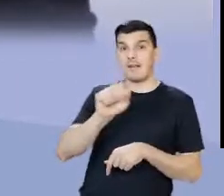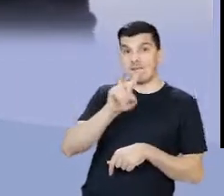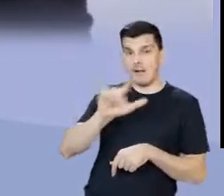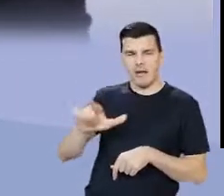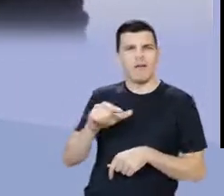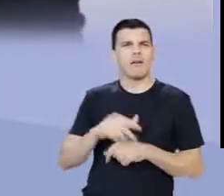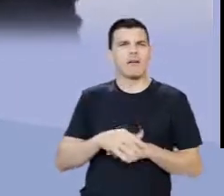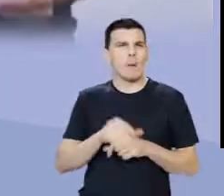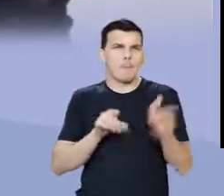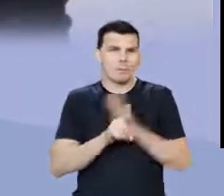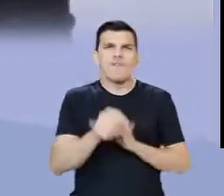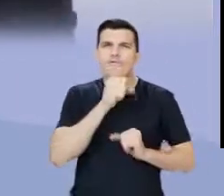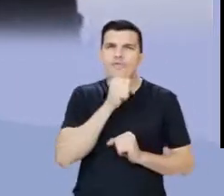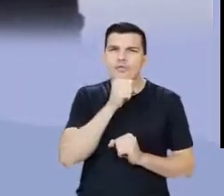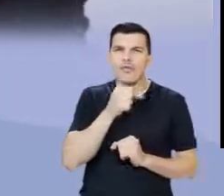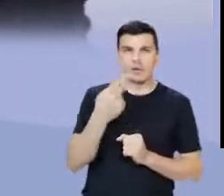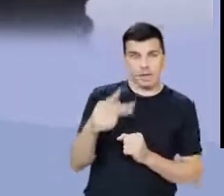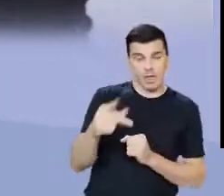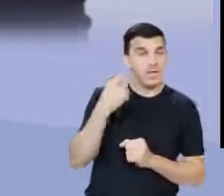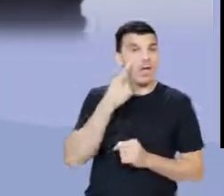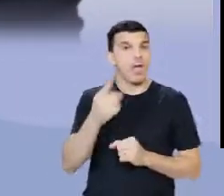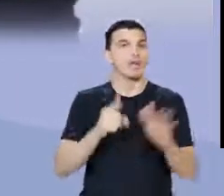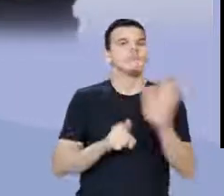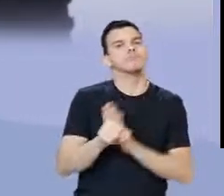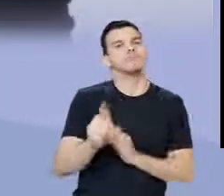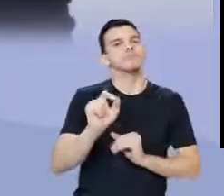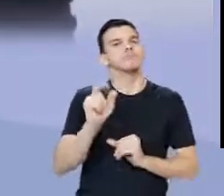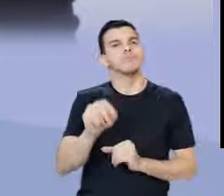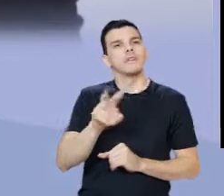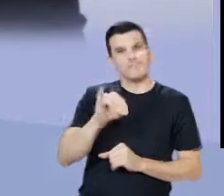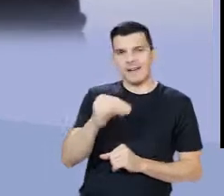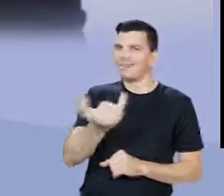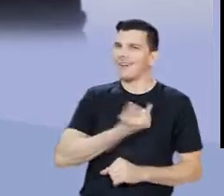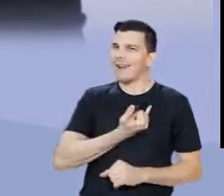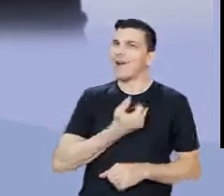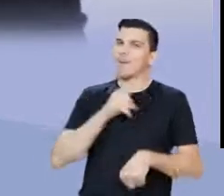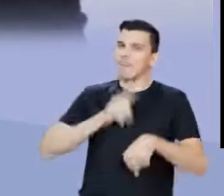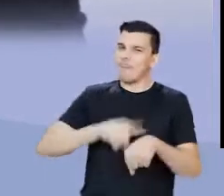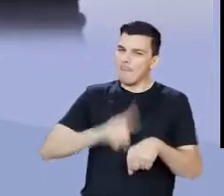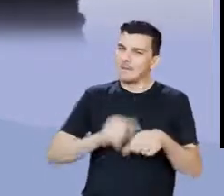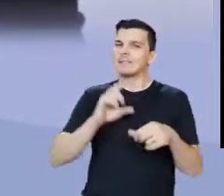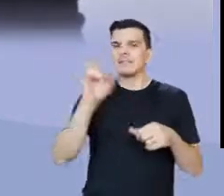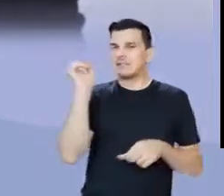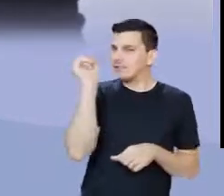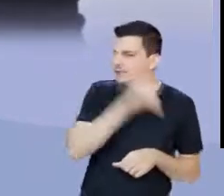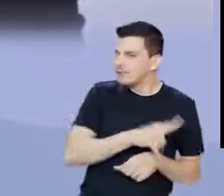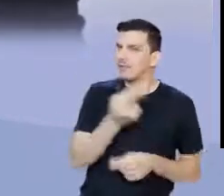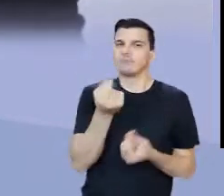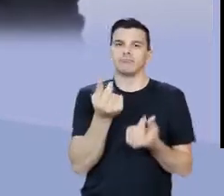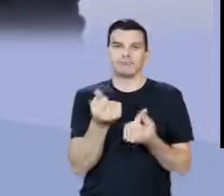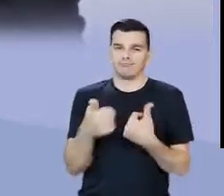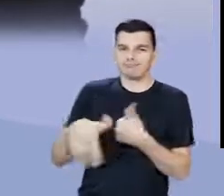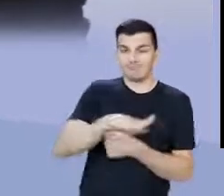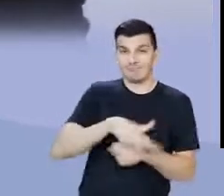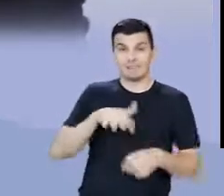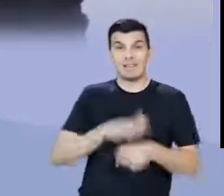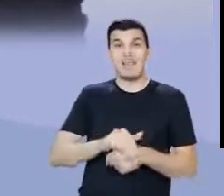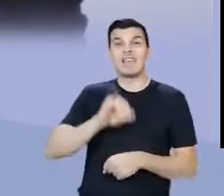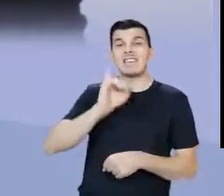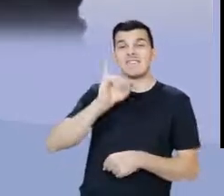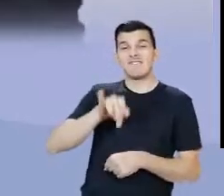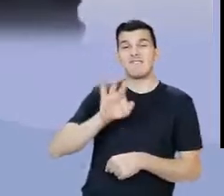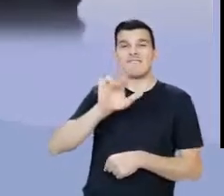Né? Se você tem seu vovô, sua vovó aí e perguntar para ele, ele vai te falar do momento complicado da economia,